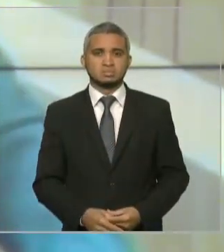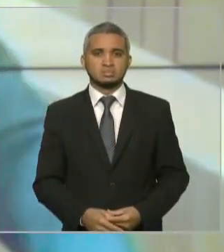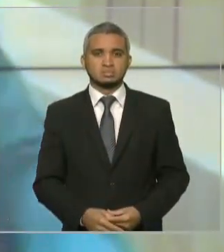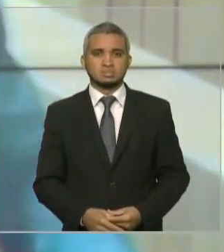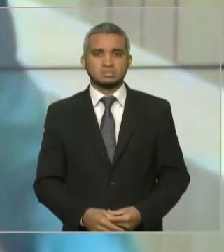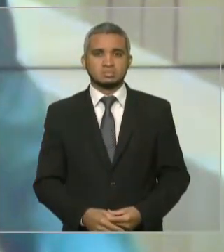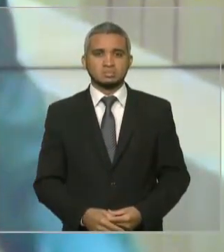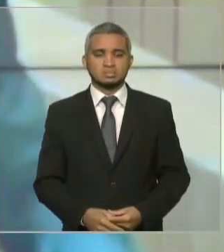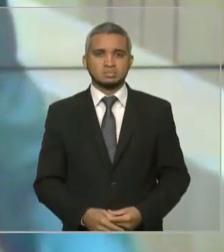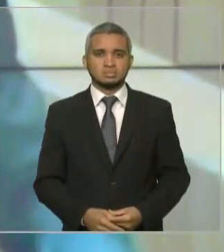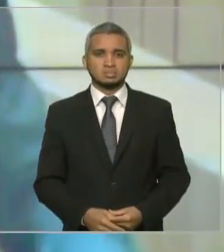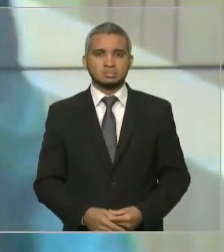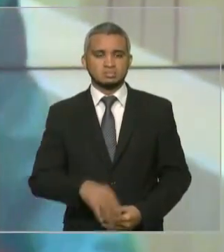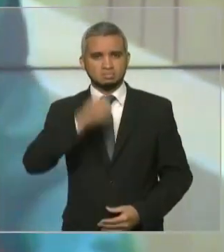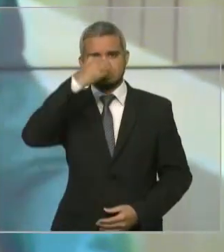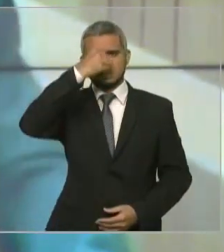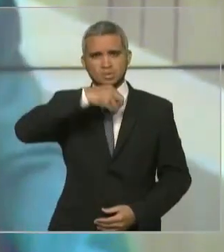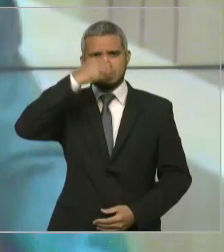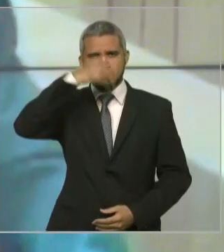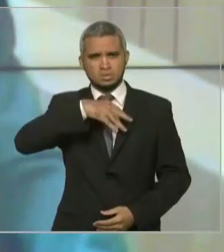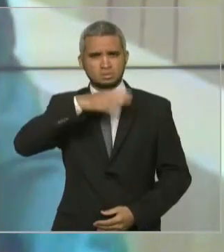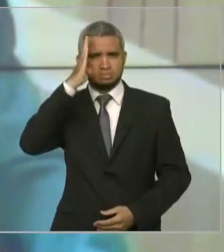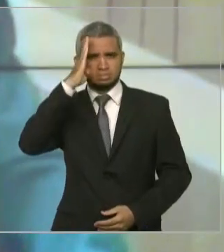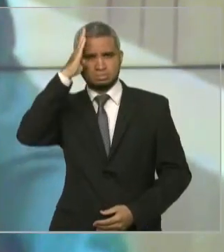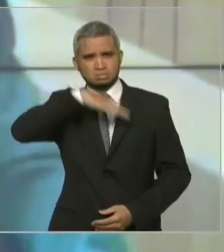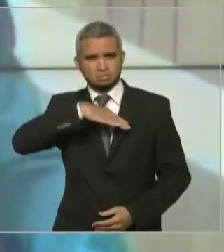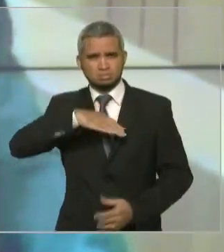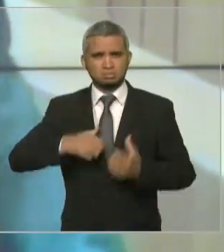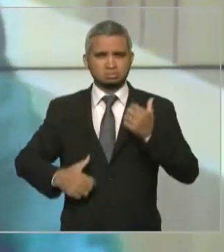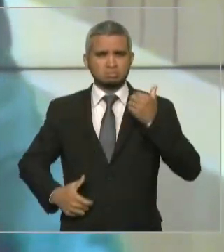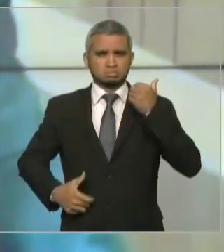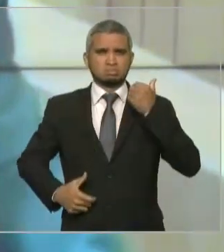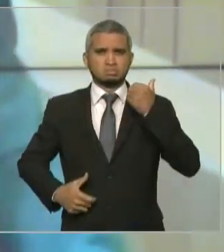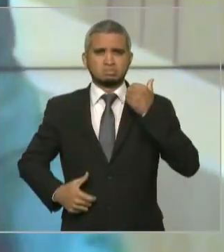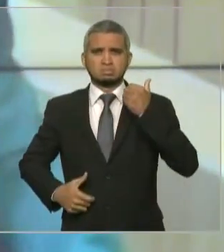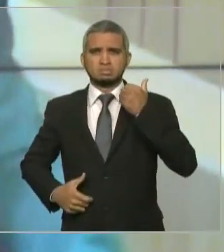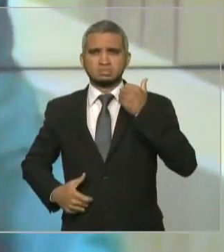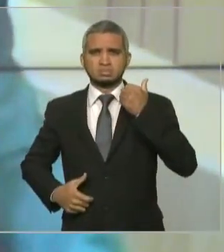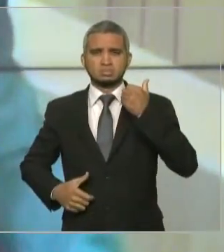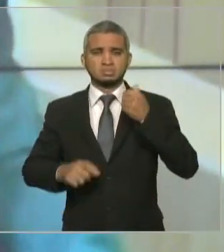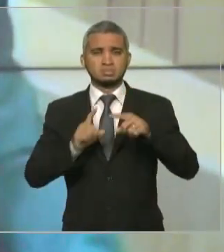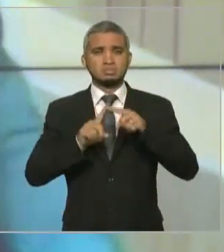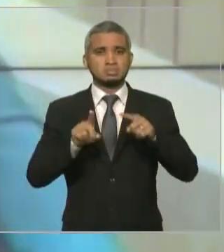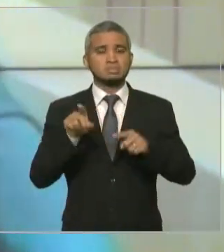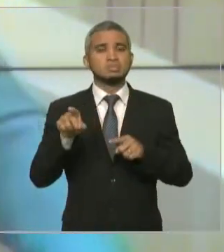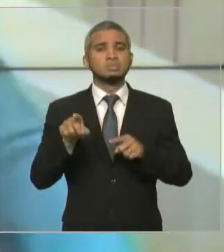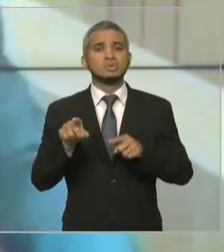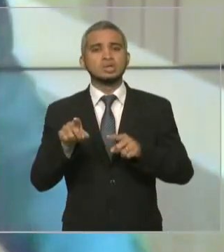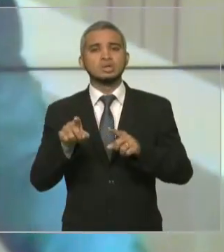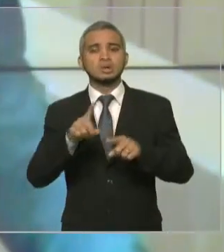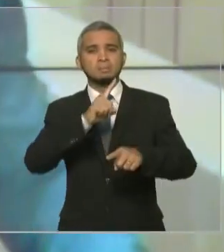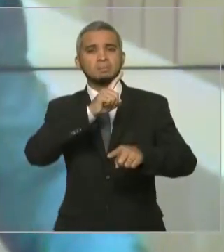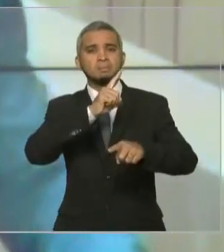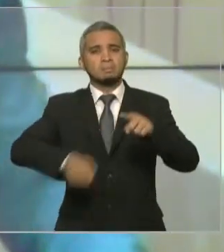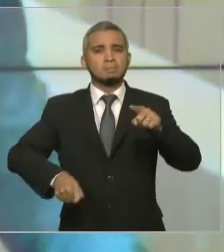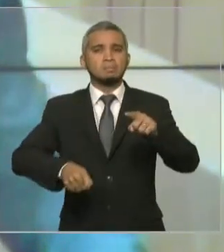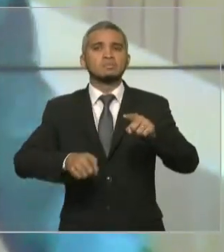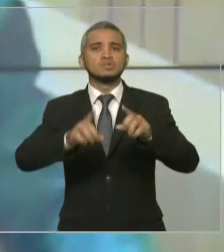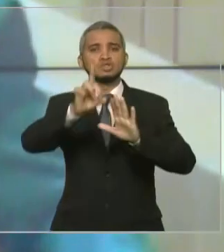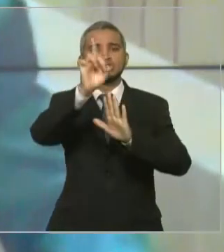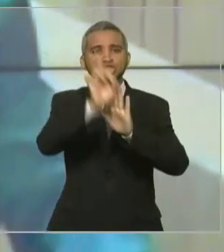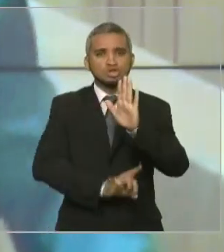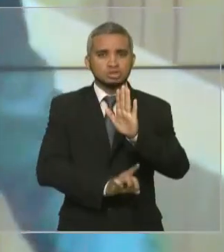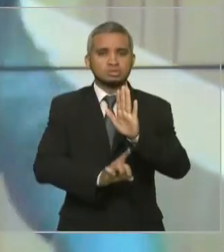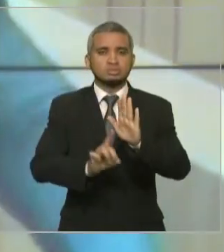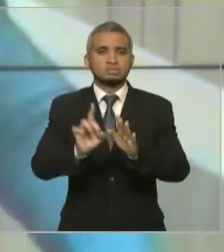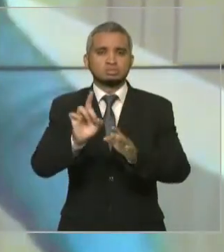violento, agressivo e anti-histórico, que nem o sagrado direito de defesa e do contraditório